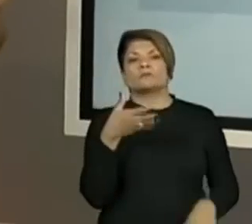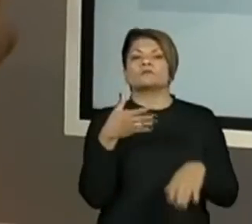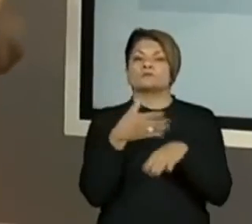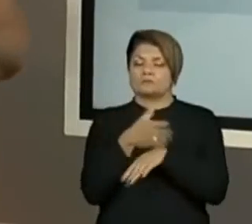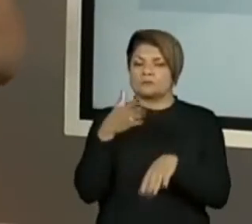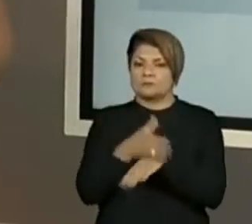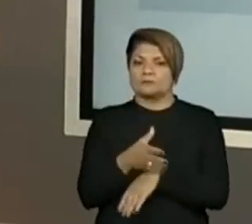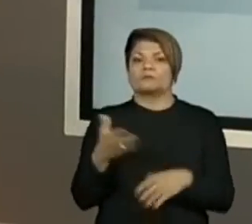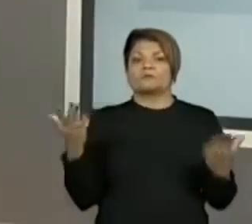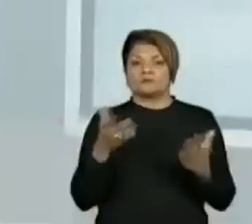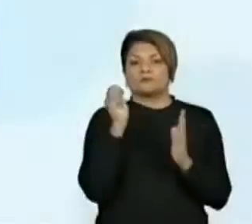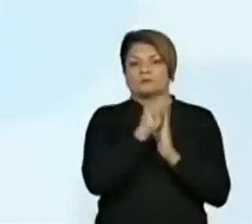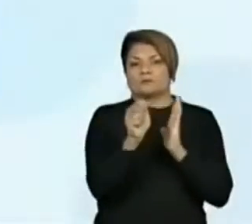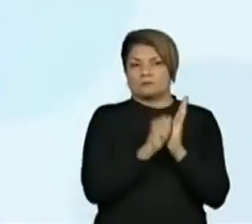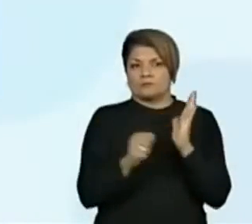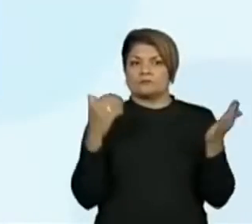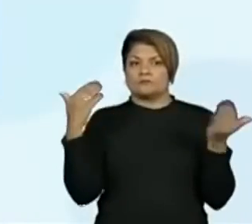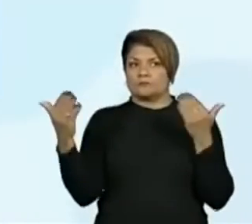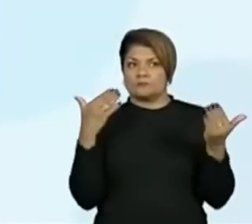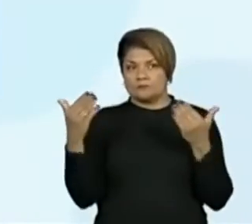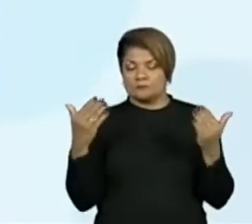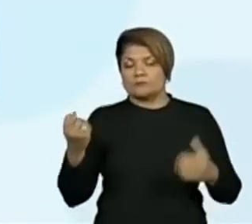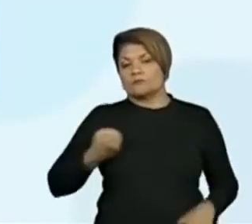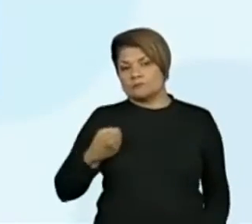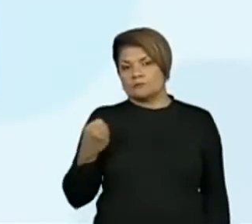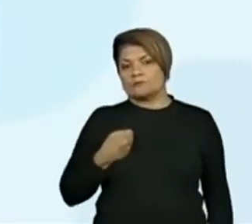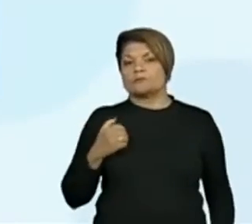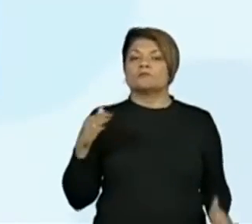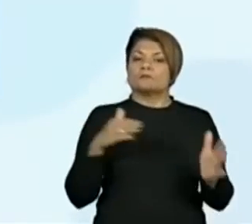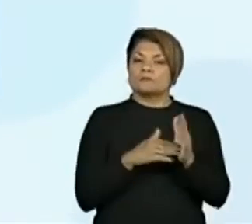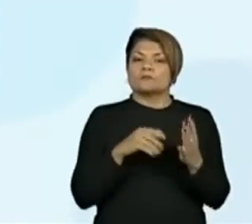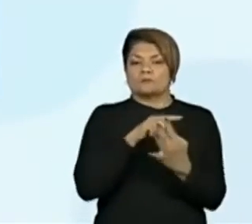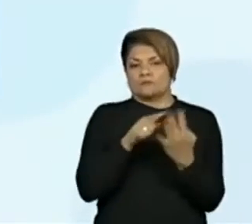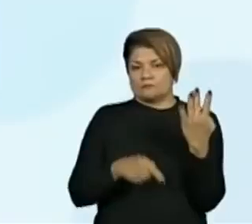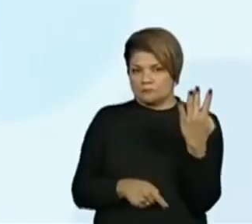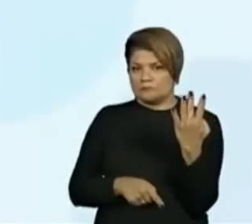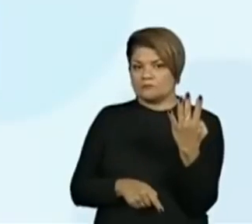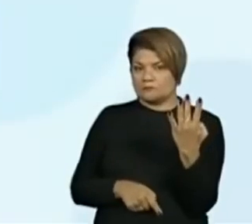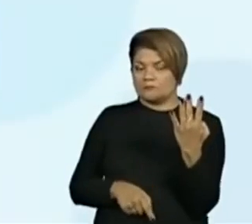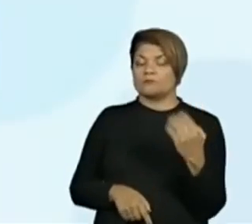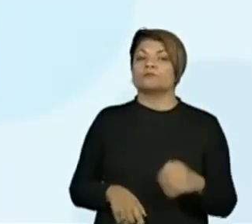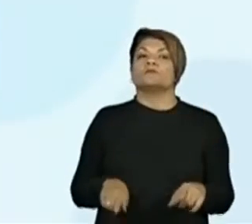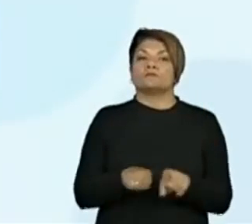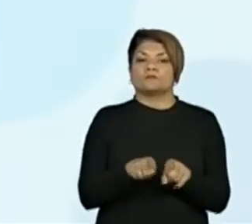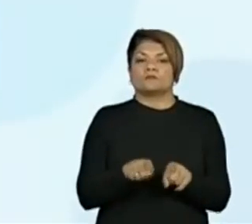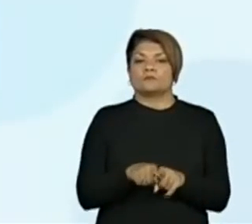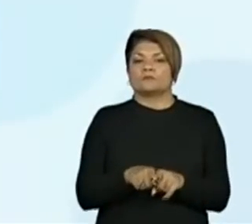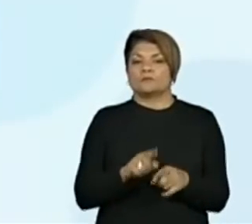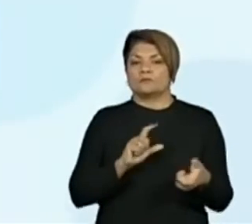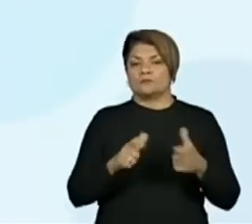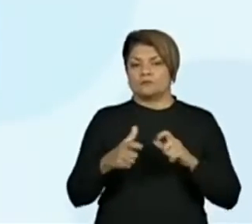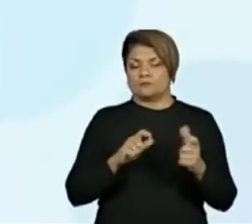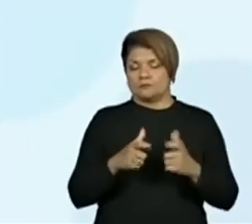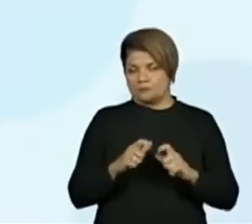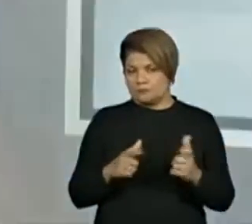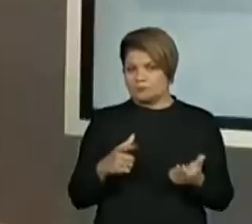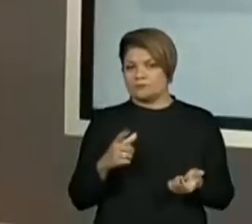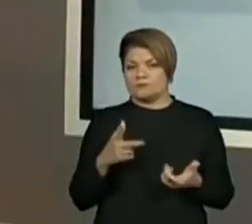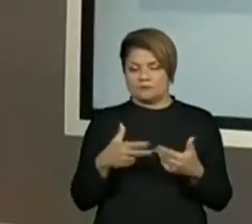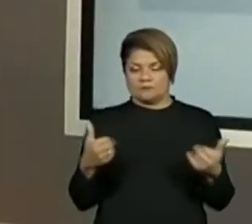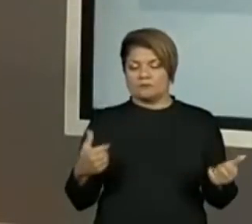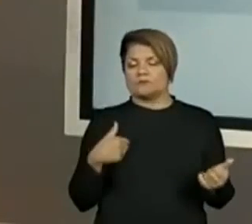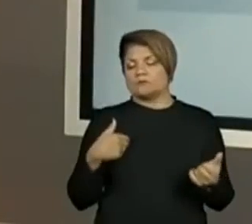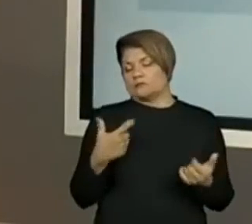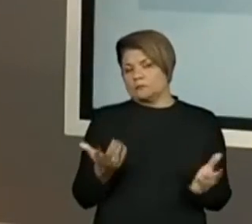vocês. Hoje nós escrevemos e comparamos números com até 4 algarismos e associamos blocos nos jogos de construção de figuras